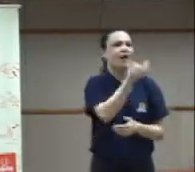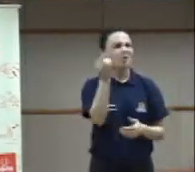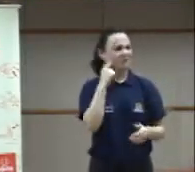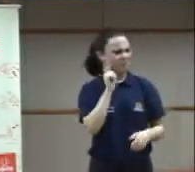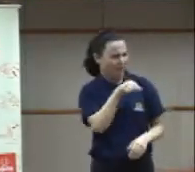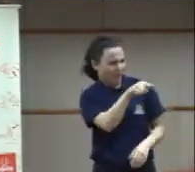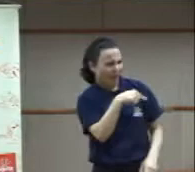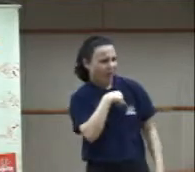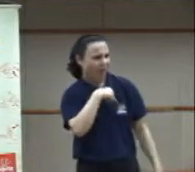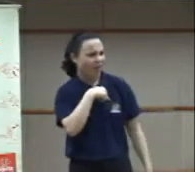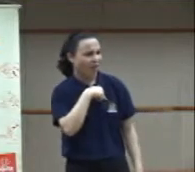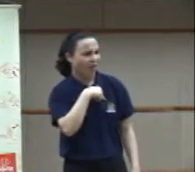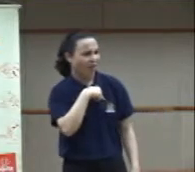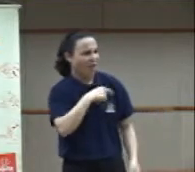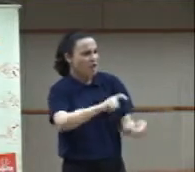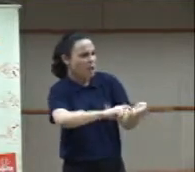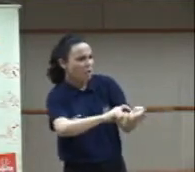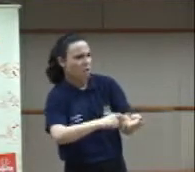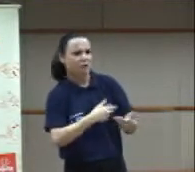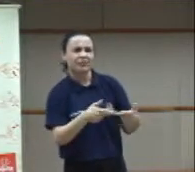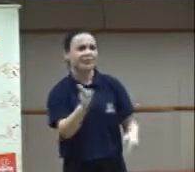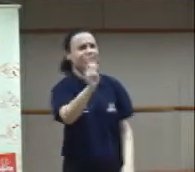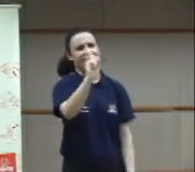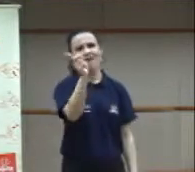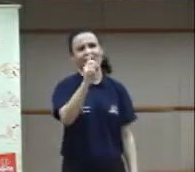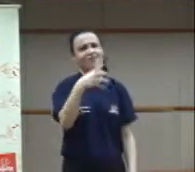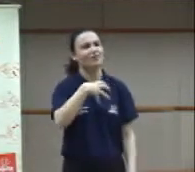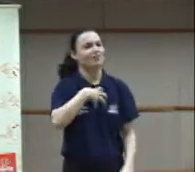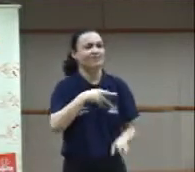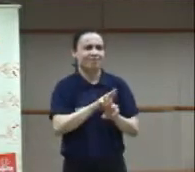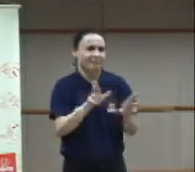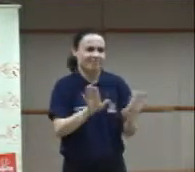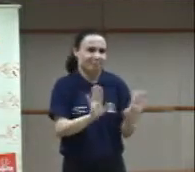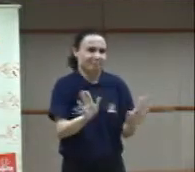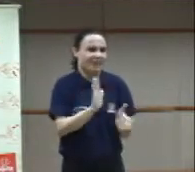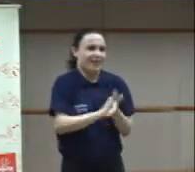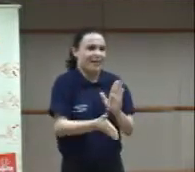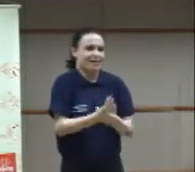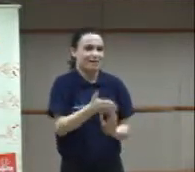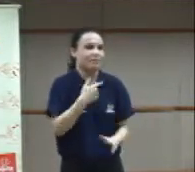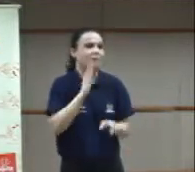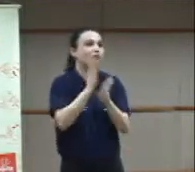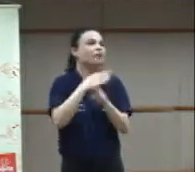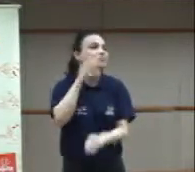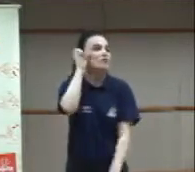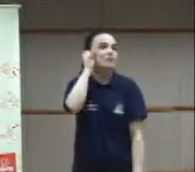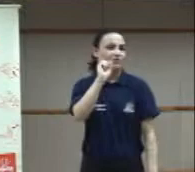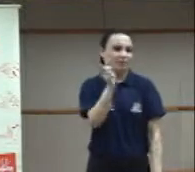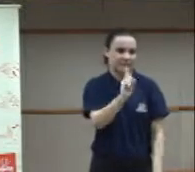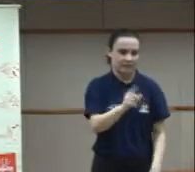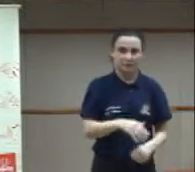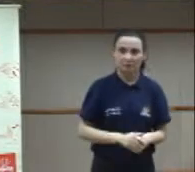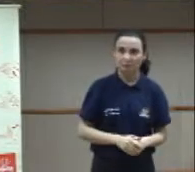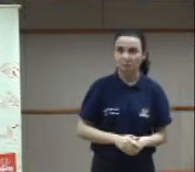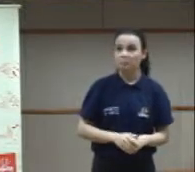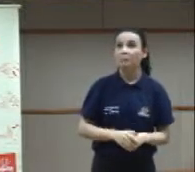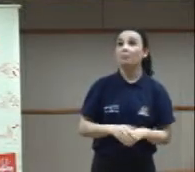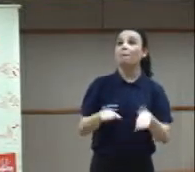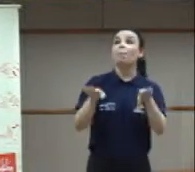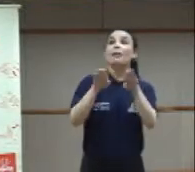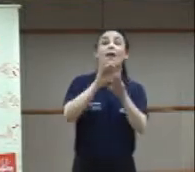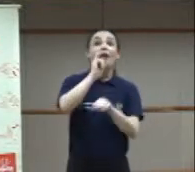mais nervosas, mas não é por aí. Você tem que informar aos professores sobre os direitos desses